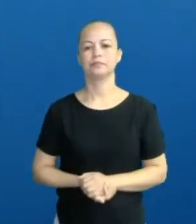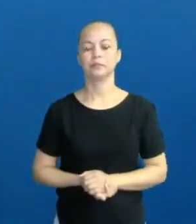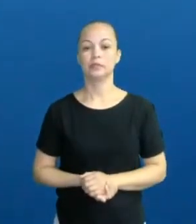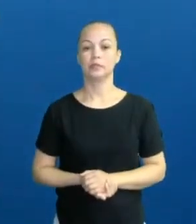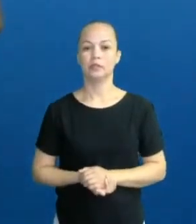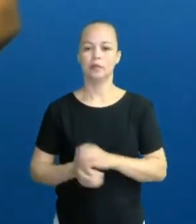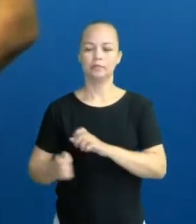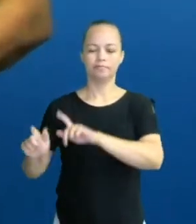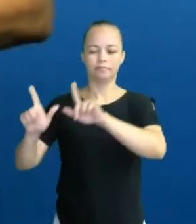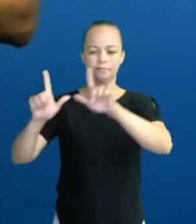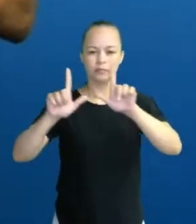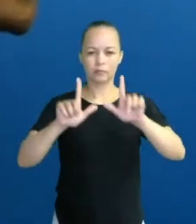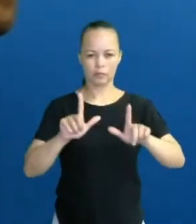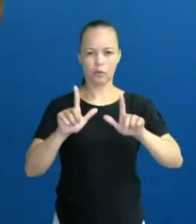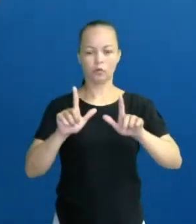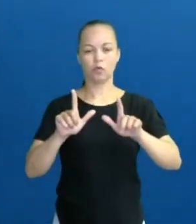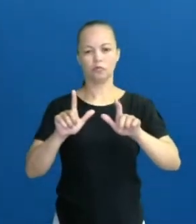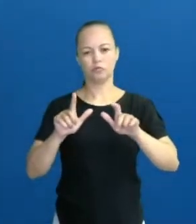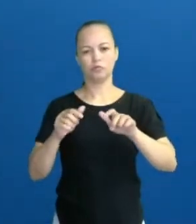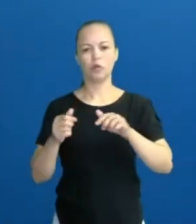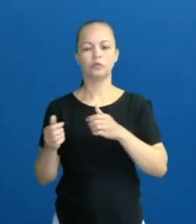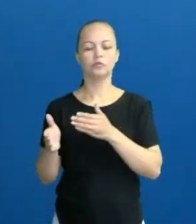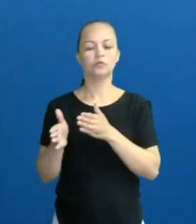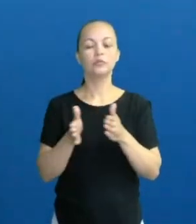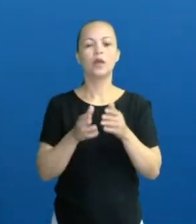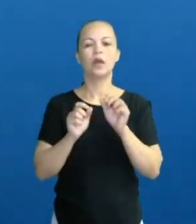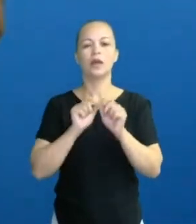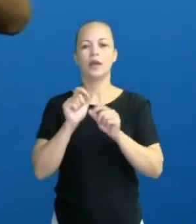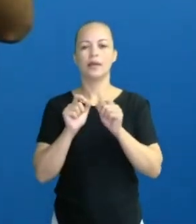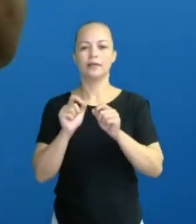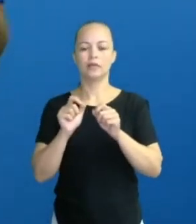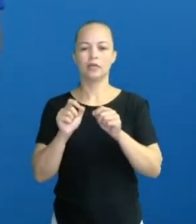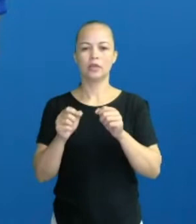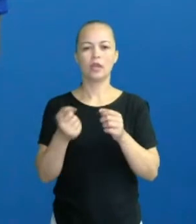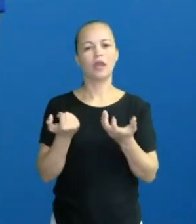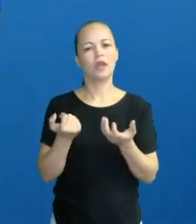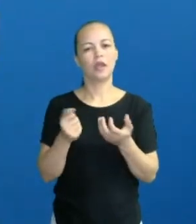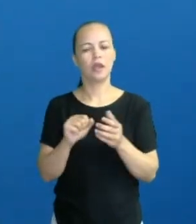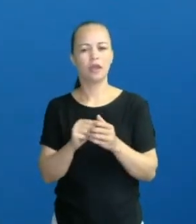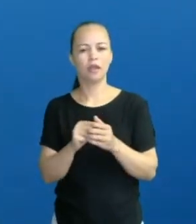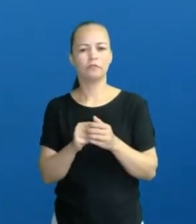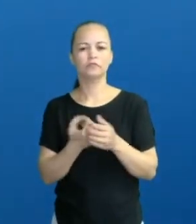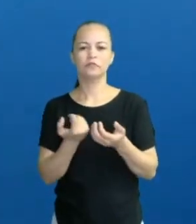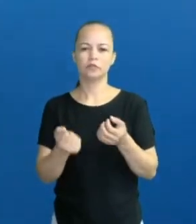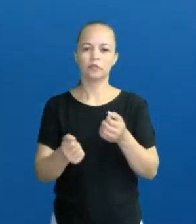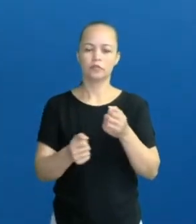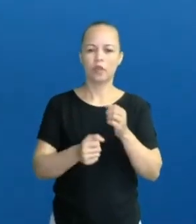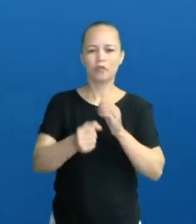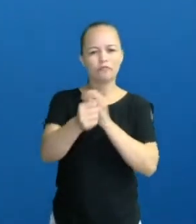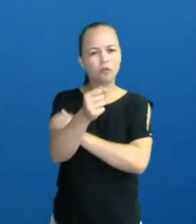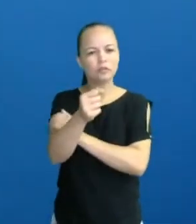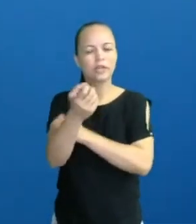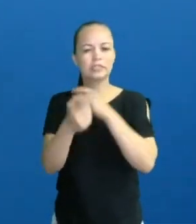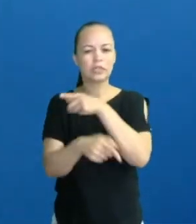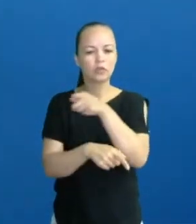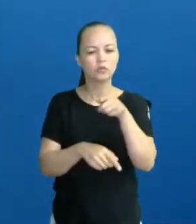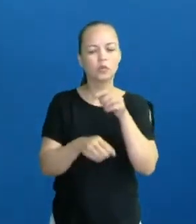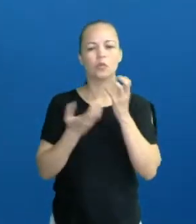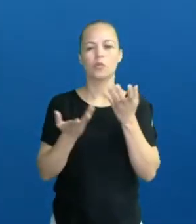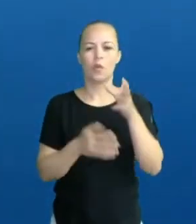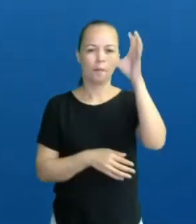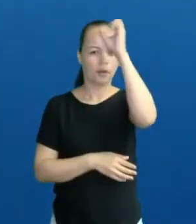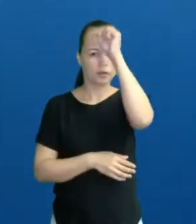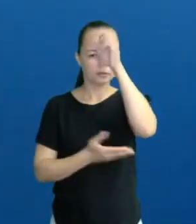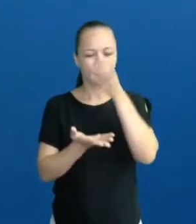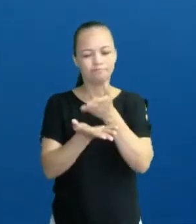ainda essa informação, vamos para o nosso próximo slide, porque a intenção da gente é isso, é fortalecer o teu saber. Por favor, produção. Aqui no caso aqui, mais uma vez